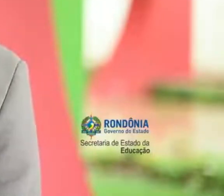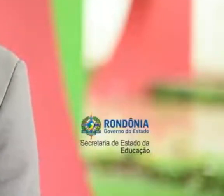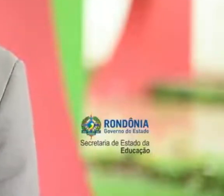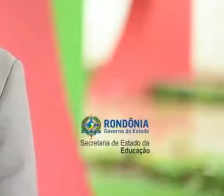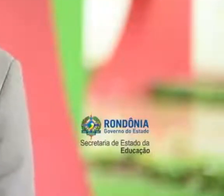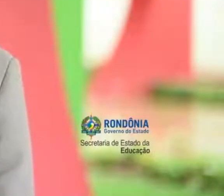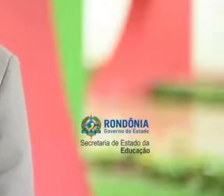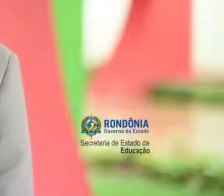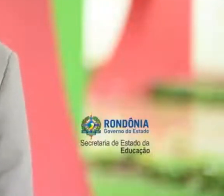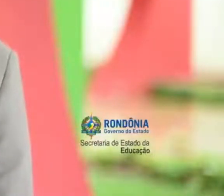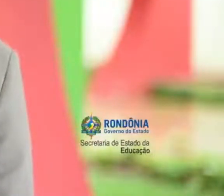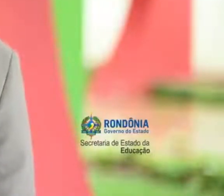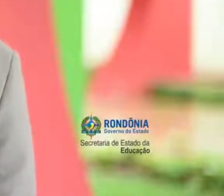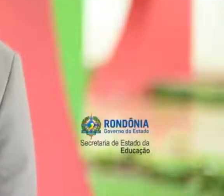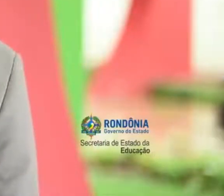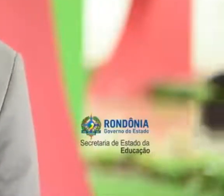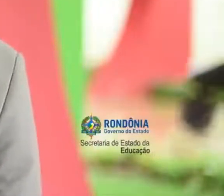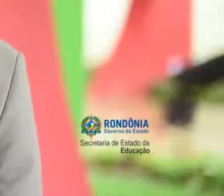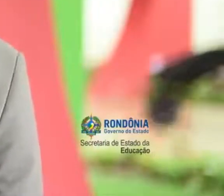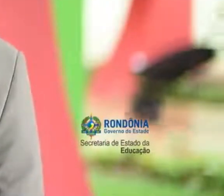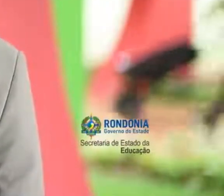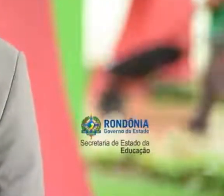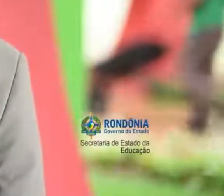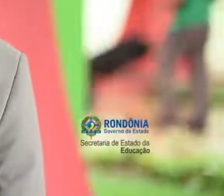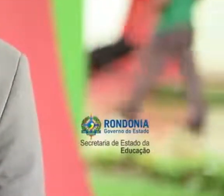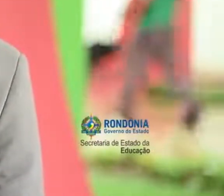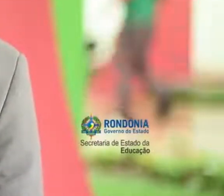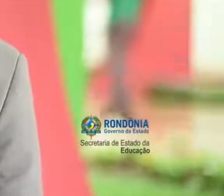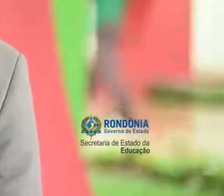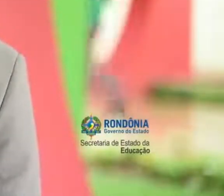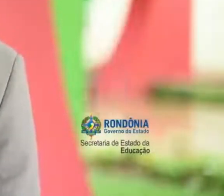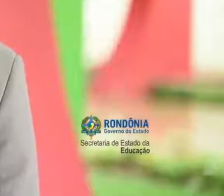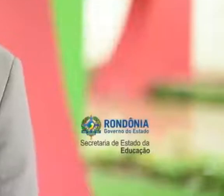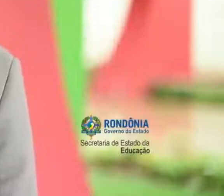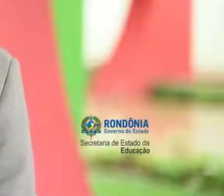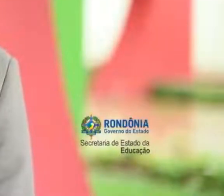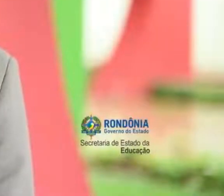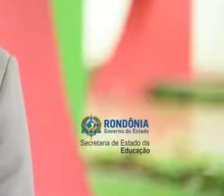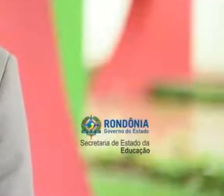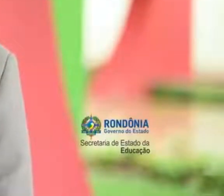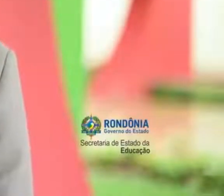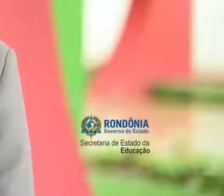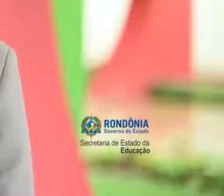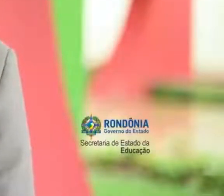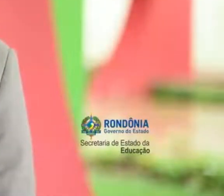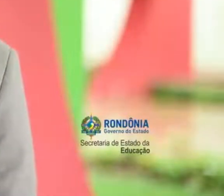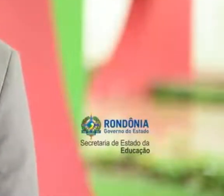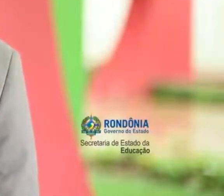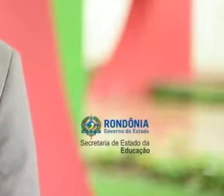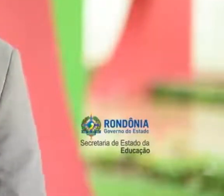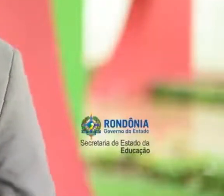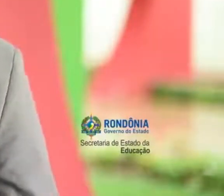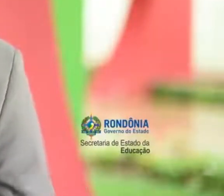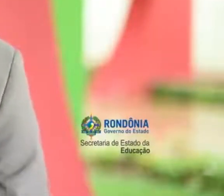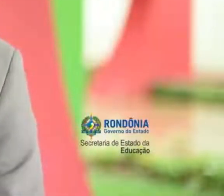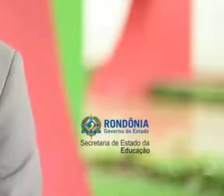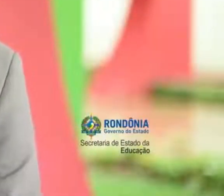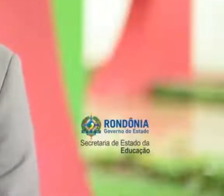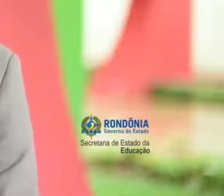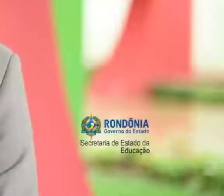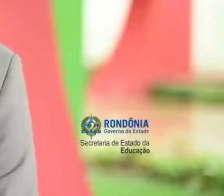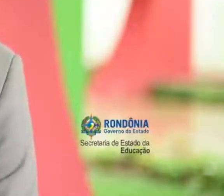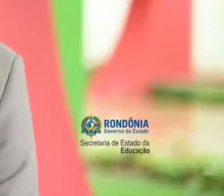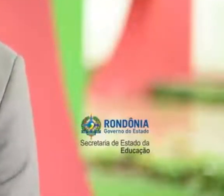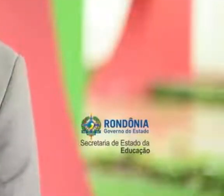das equações, né? Segundo Baumgarten, em Tópicos Especiais da Matemática. Dizemos então que